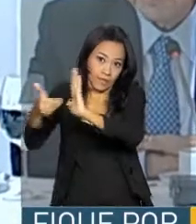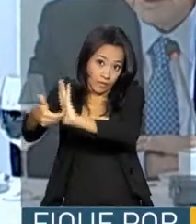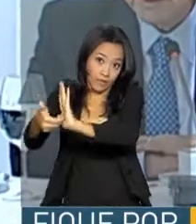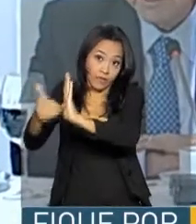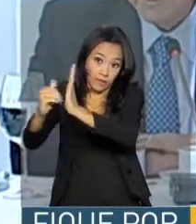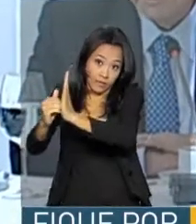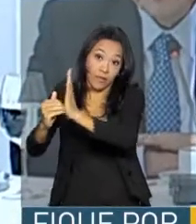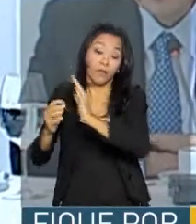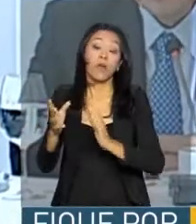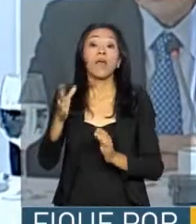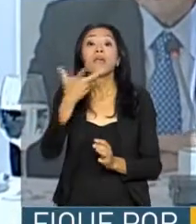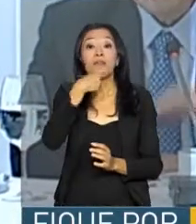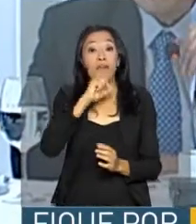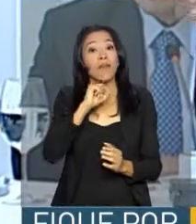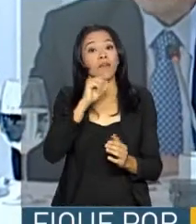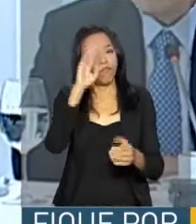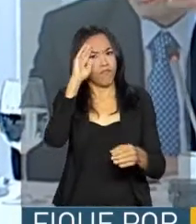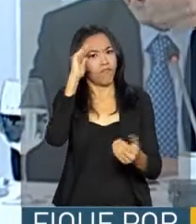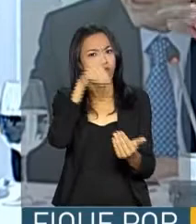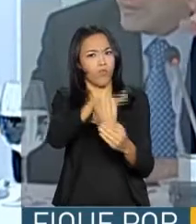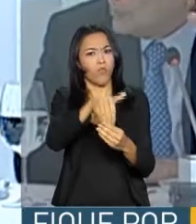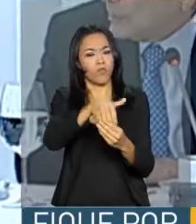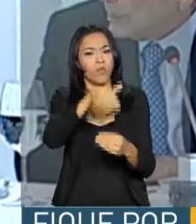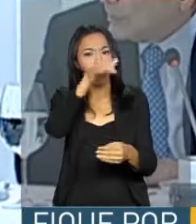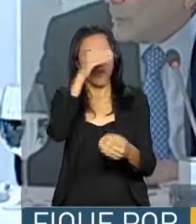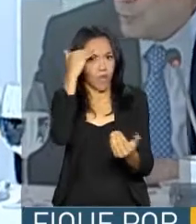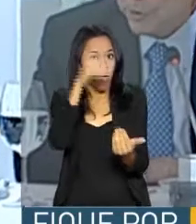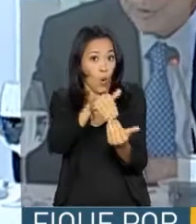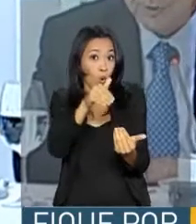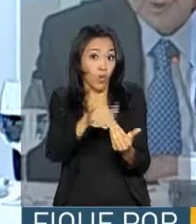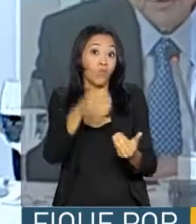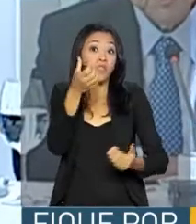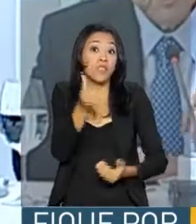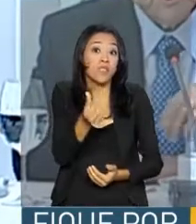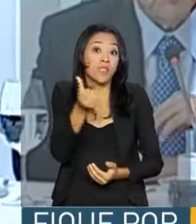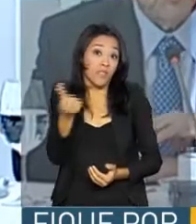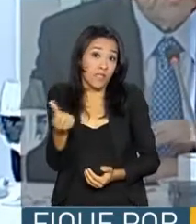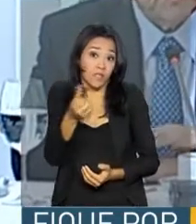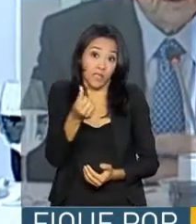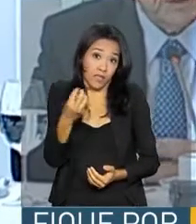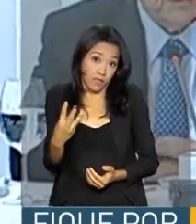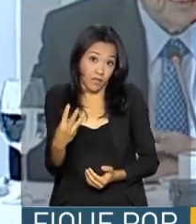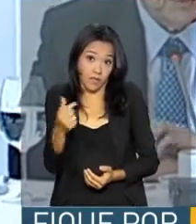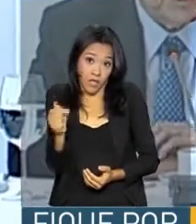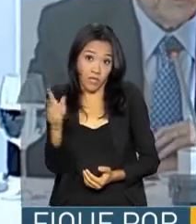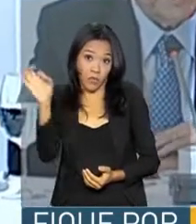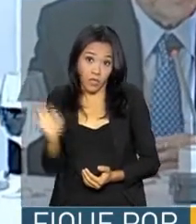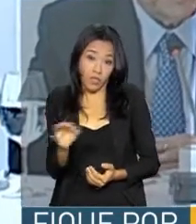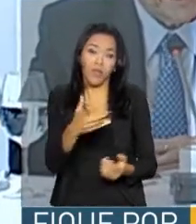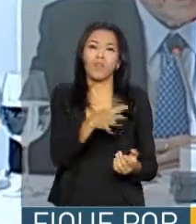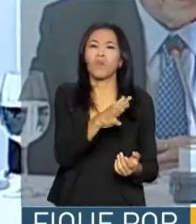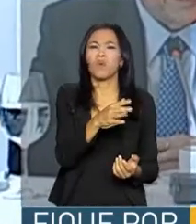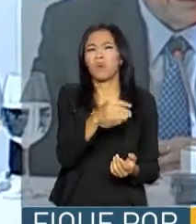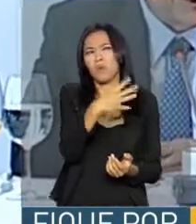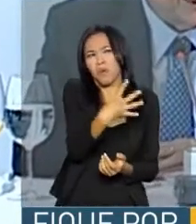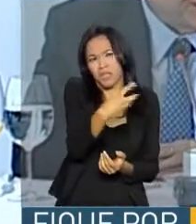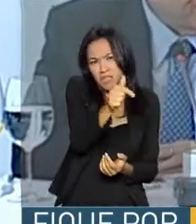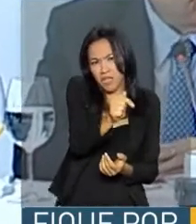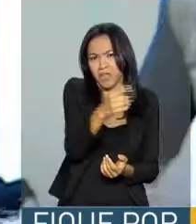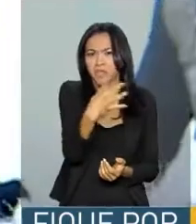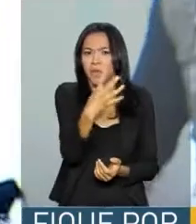favor da Previdência foram eleitos na proporção de 66% ou 67%. Os que votaram contra foram eleitos na proporção de